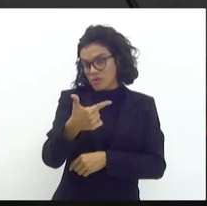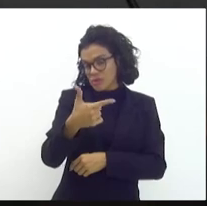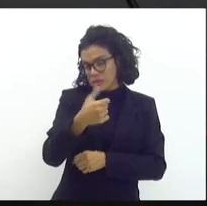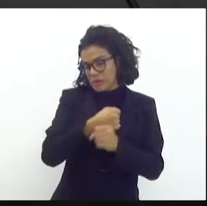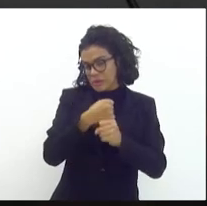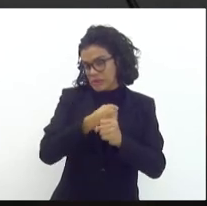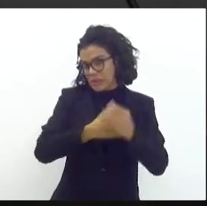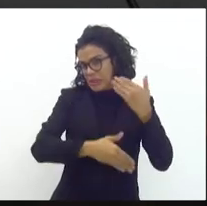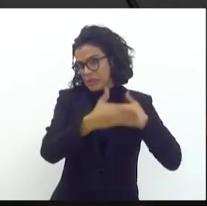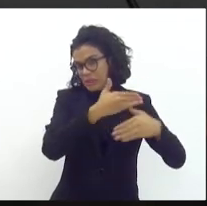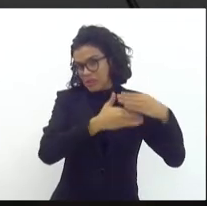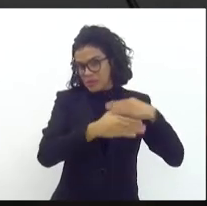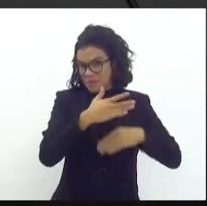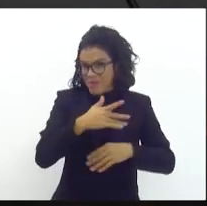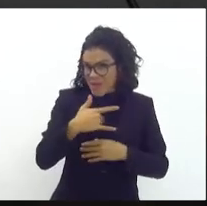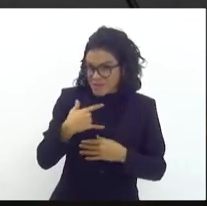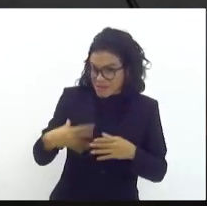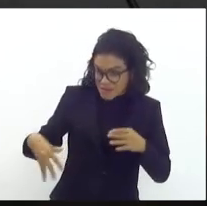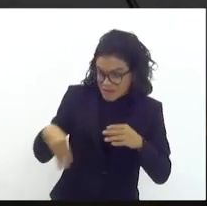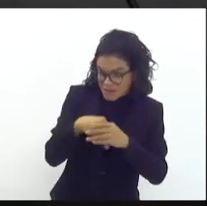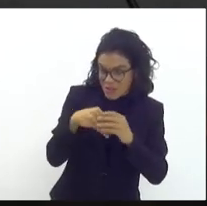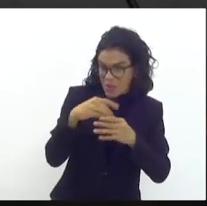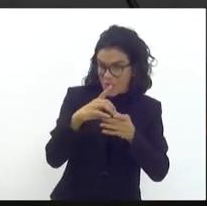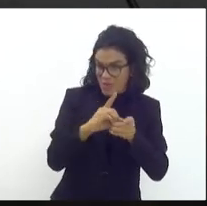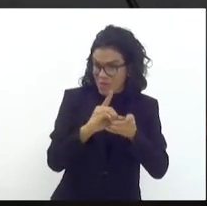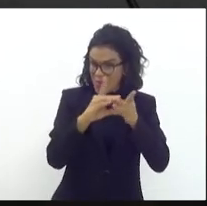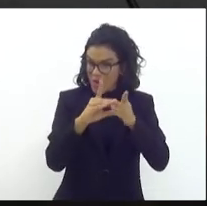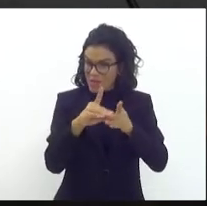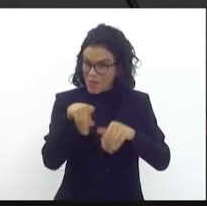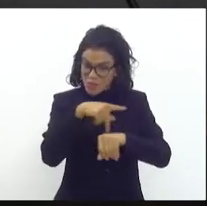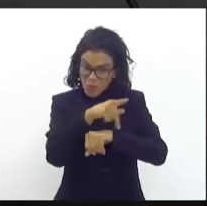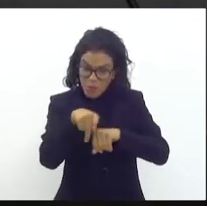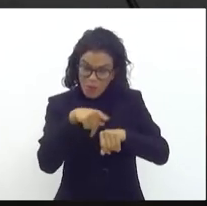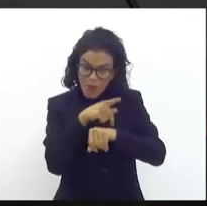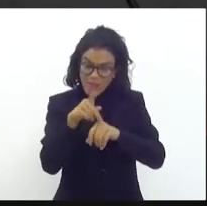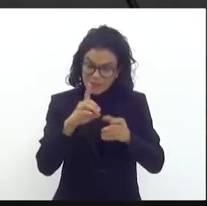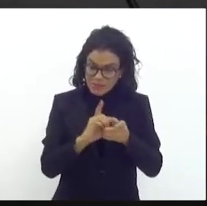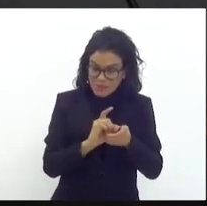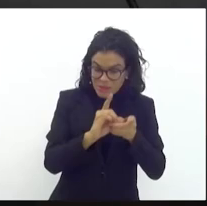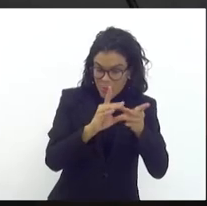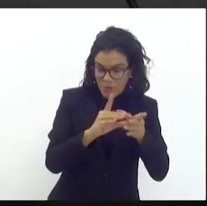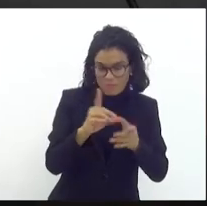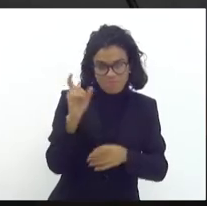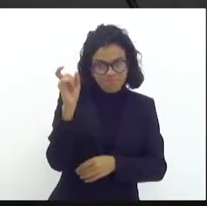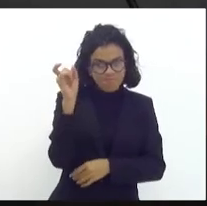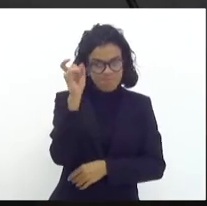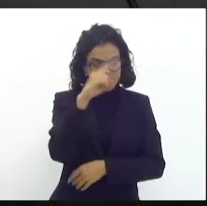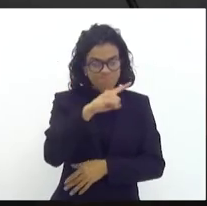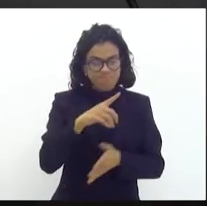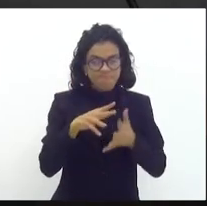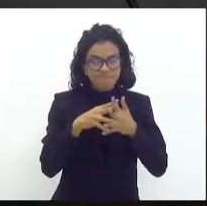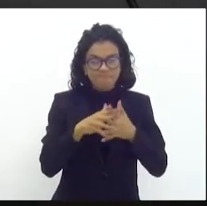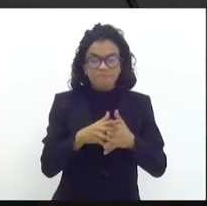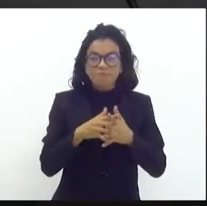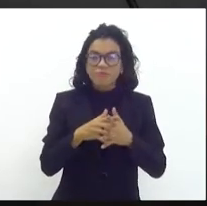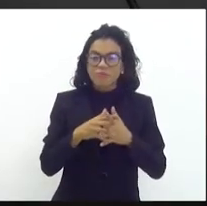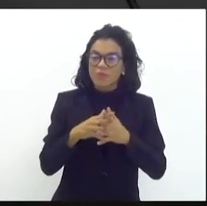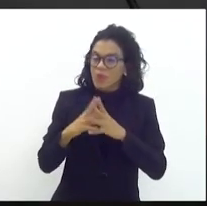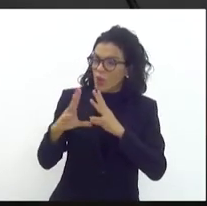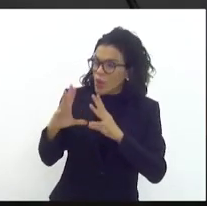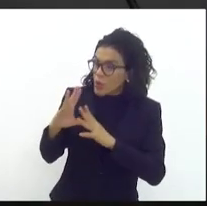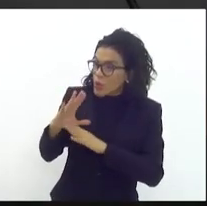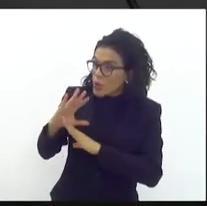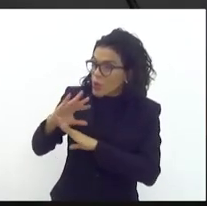você implantar numa Democracia é complexo né em todas você ganhou